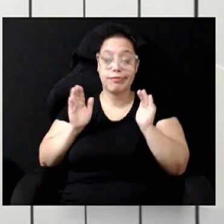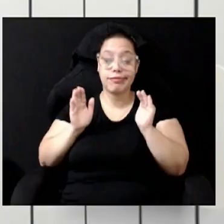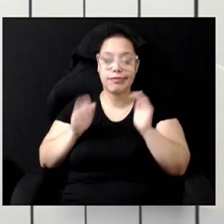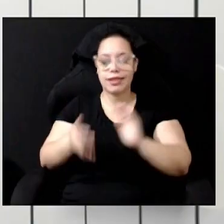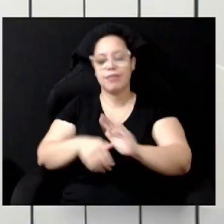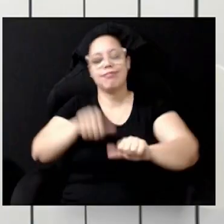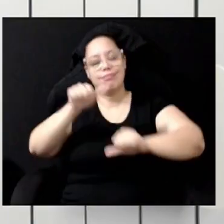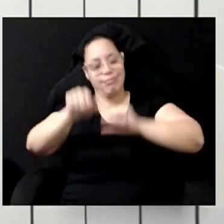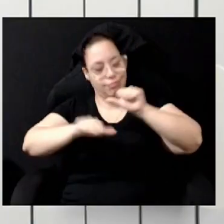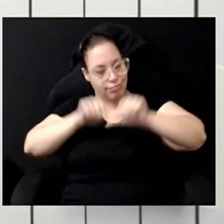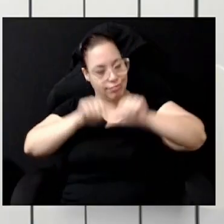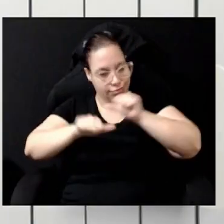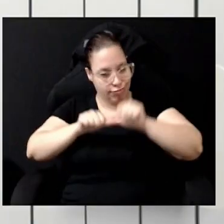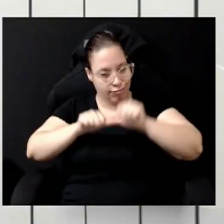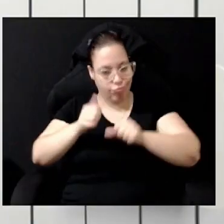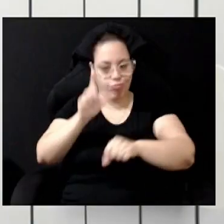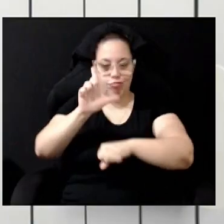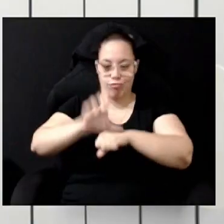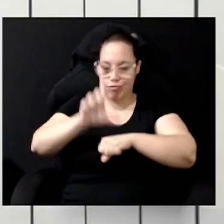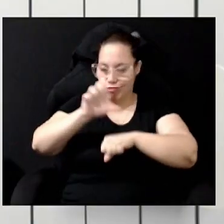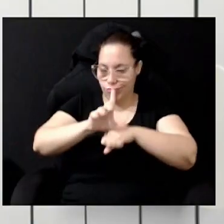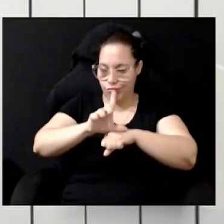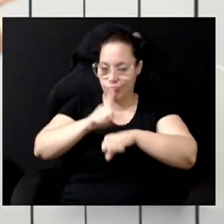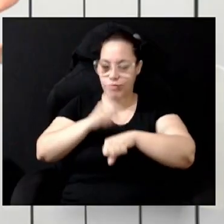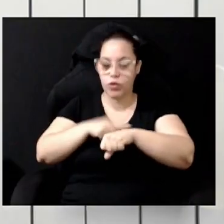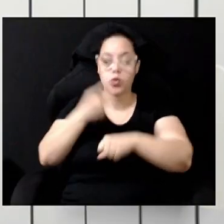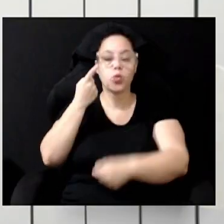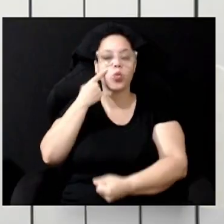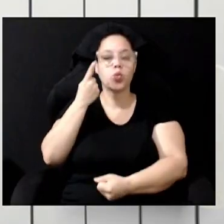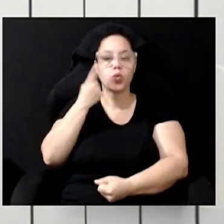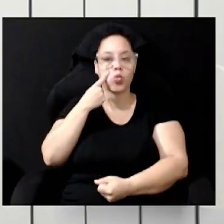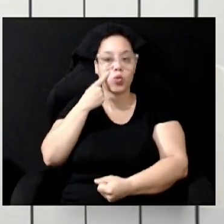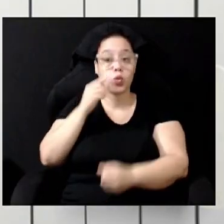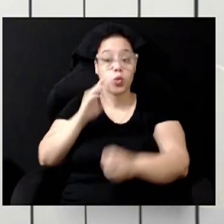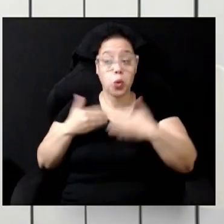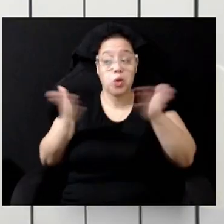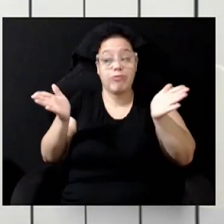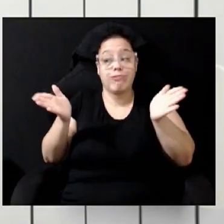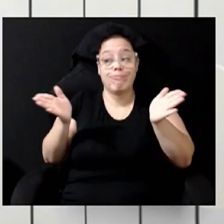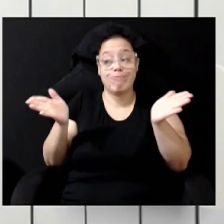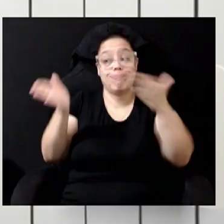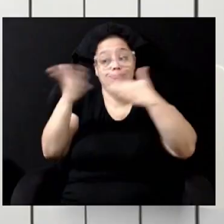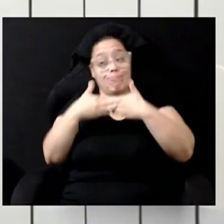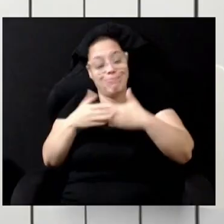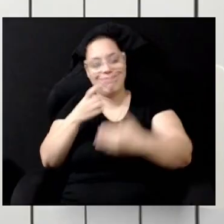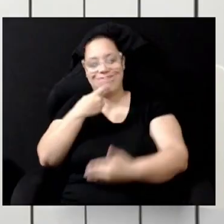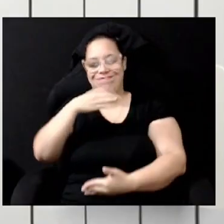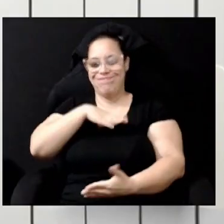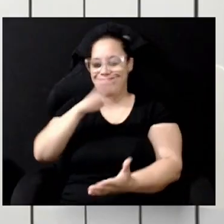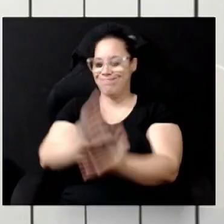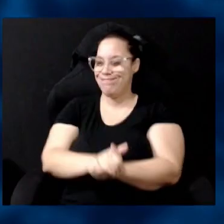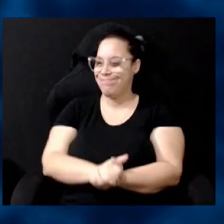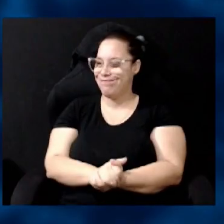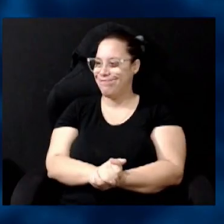dos estabelecimentos. Confira agora o que abre e fecha em Campinas.